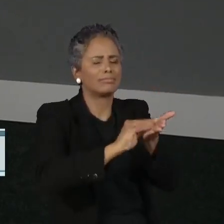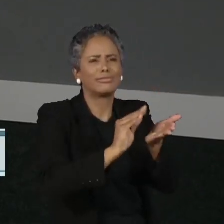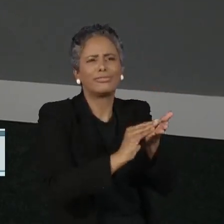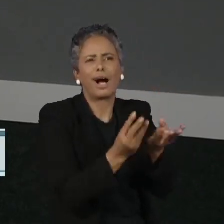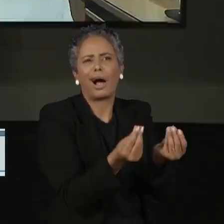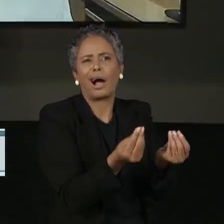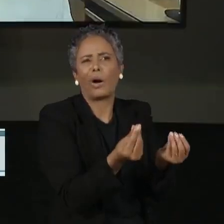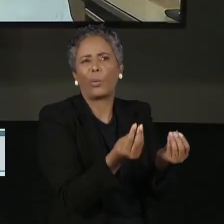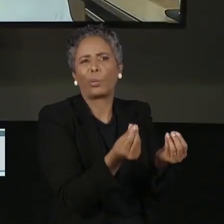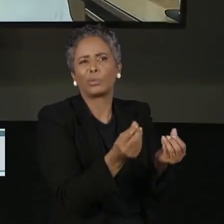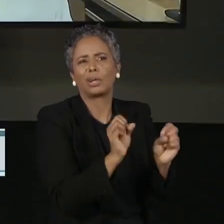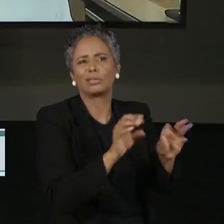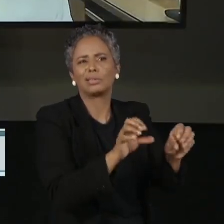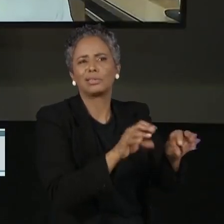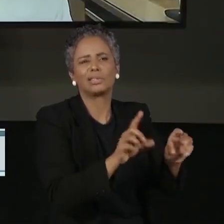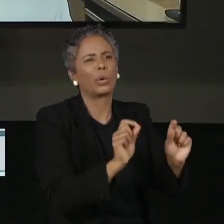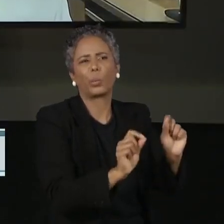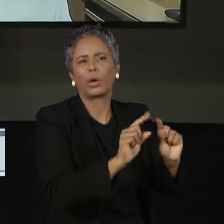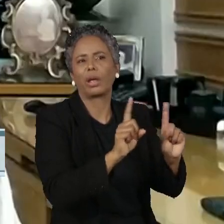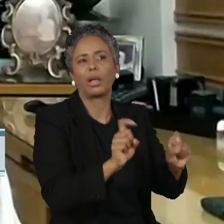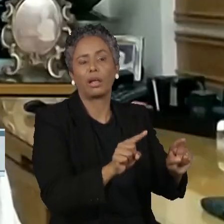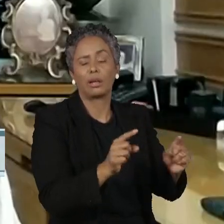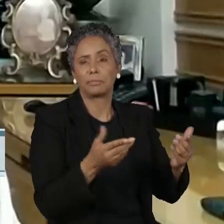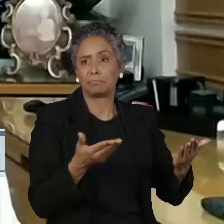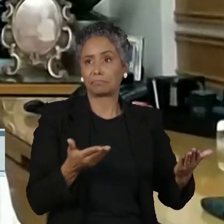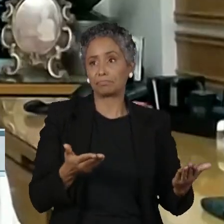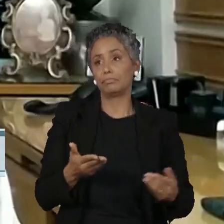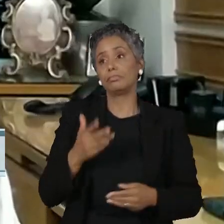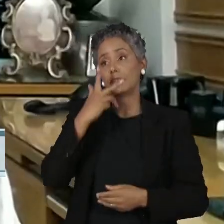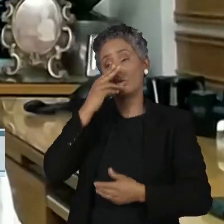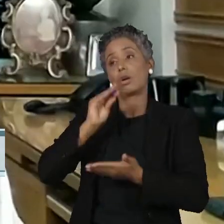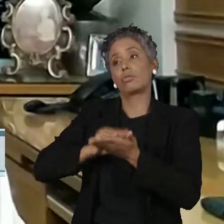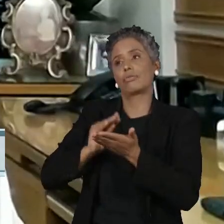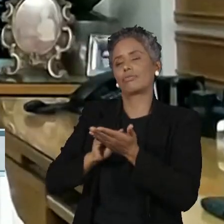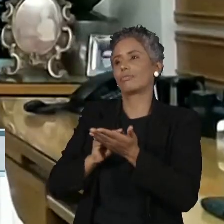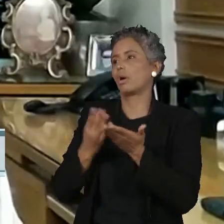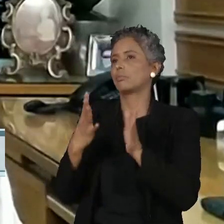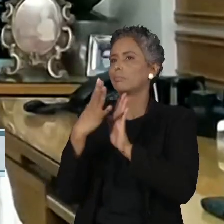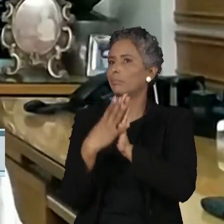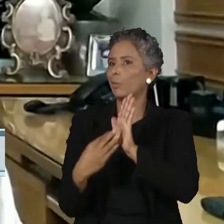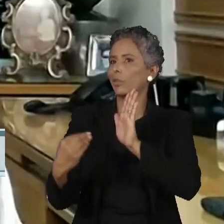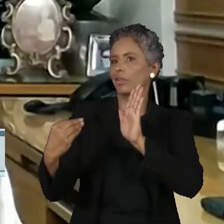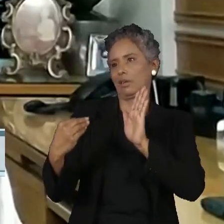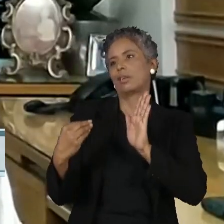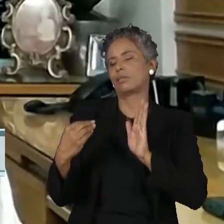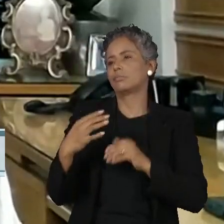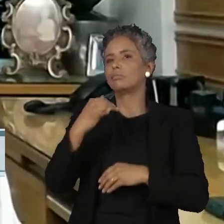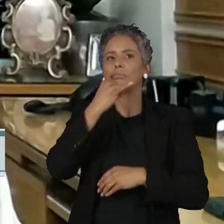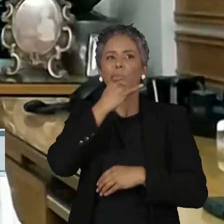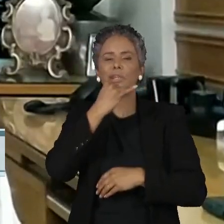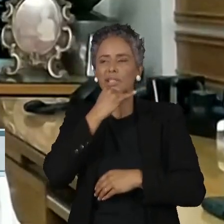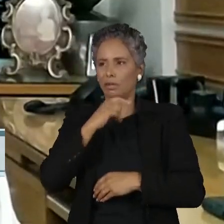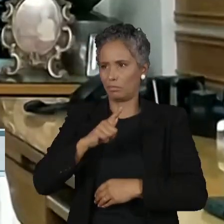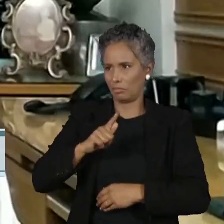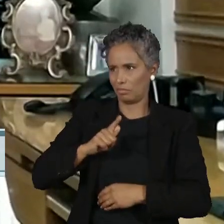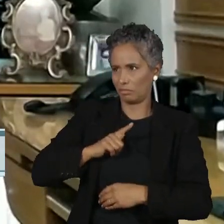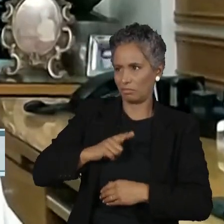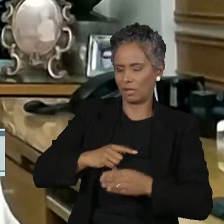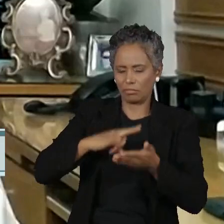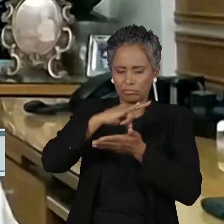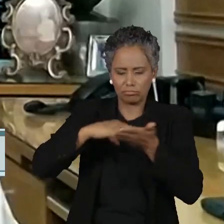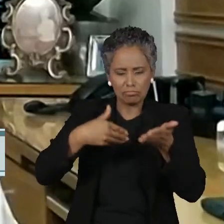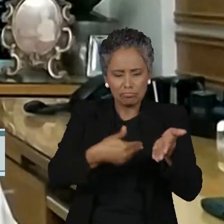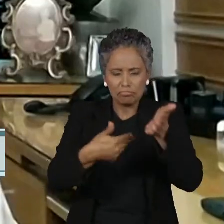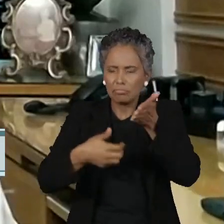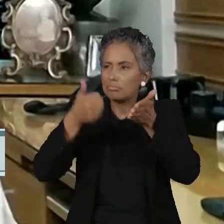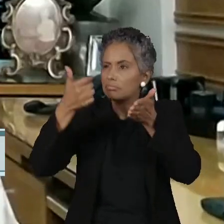nessa educação? Eu acho que faltam exemplos, né? Falta uma discussão aberta. O próprio relatório aqui do PNUD, ele fala que realmente